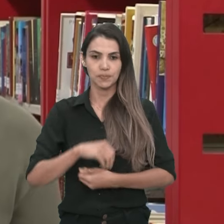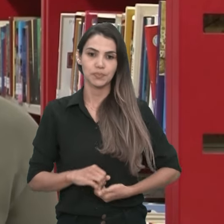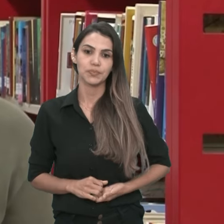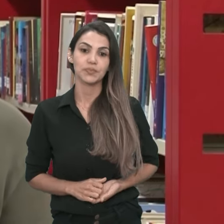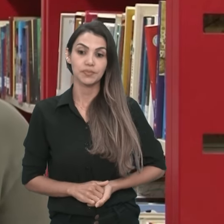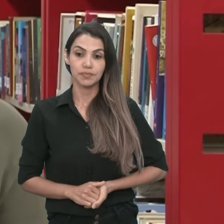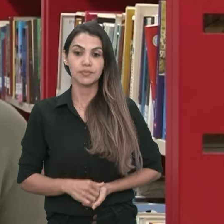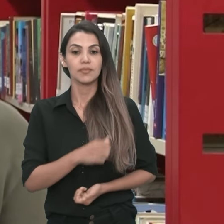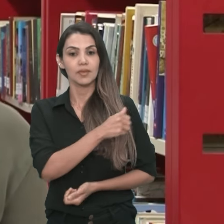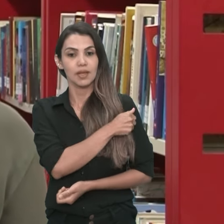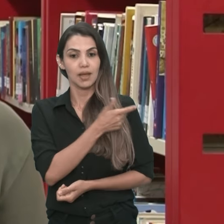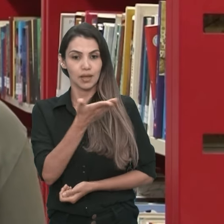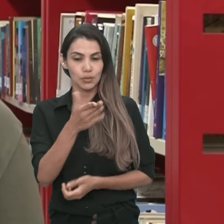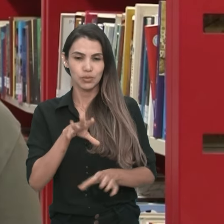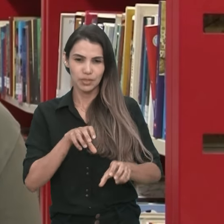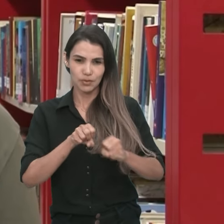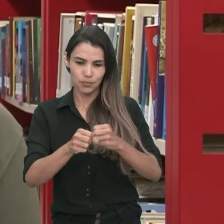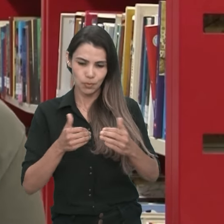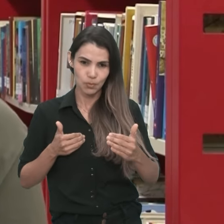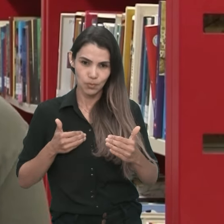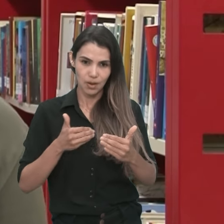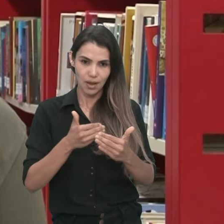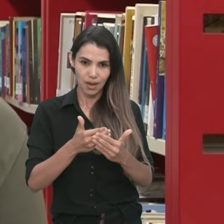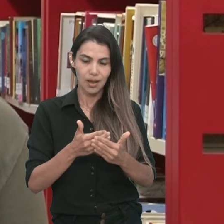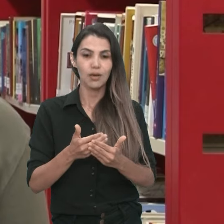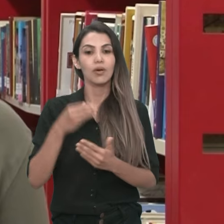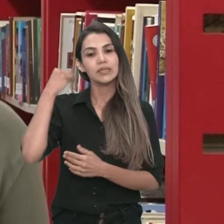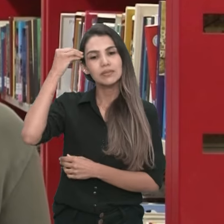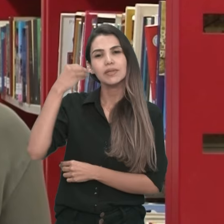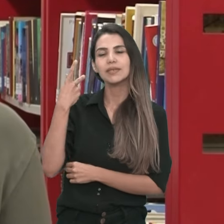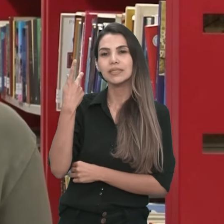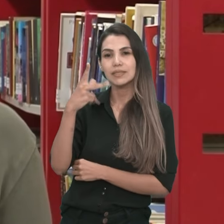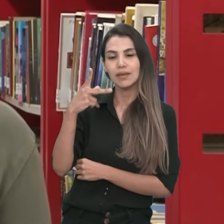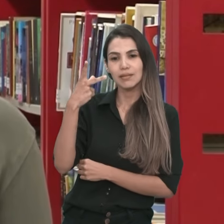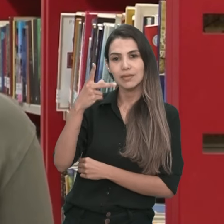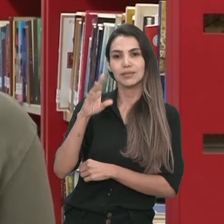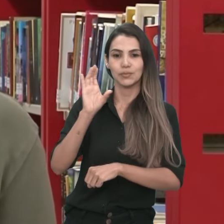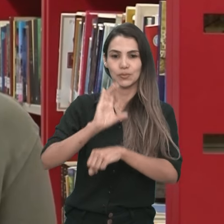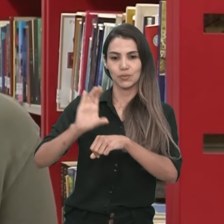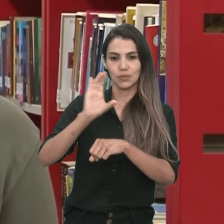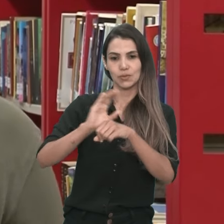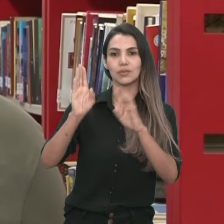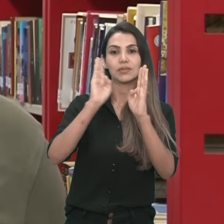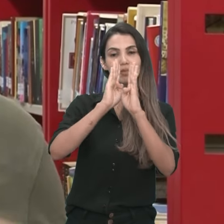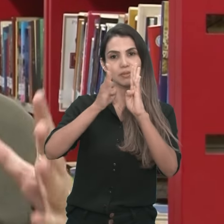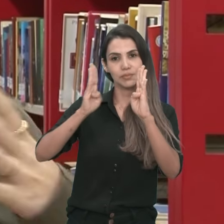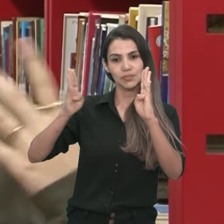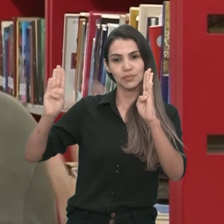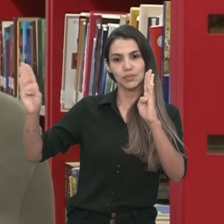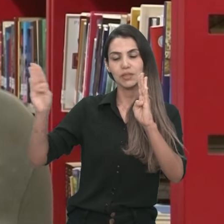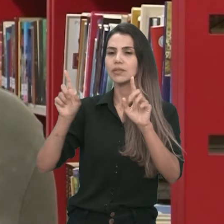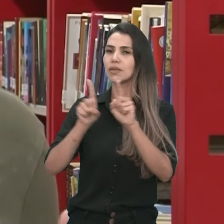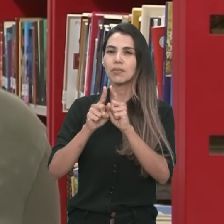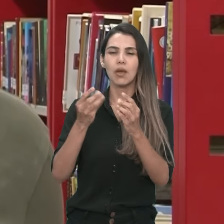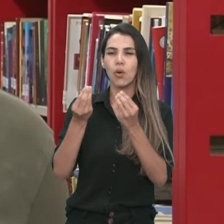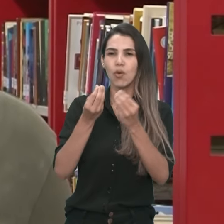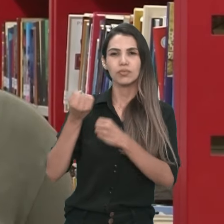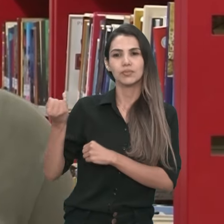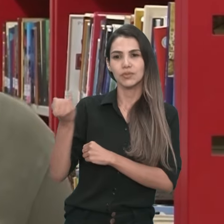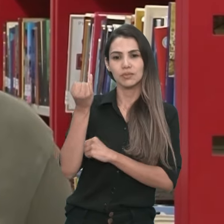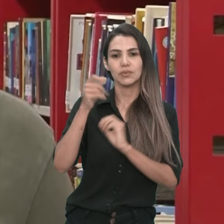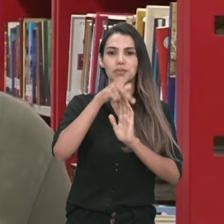estudante recém-formada compartilha sua experiência no curso de biblioteconomia e a importância do